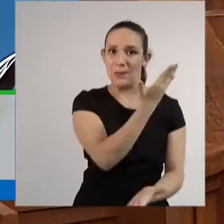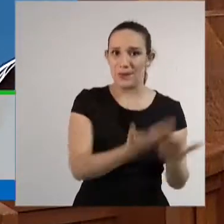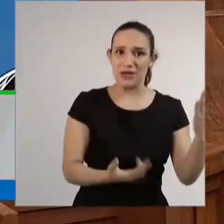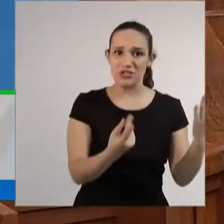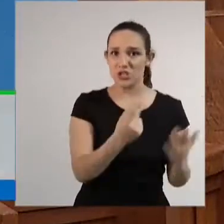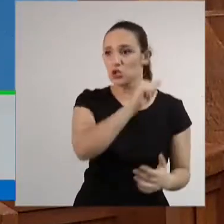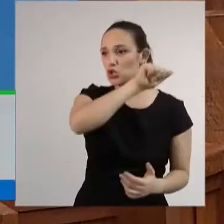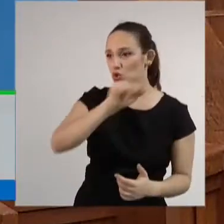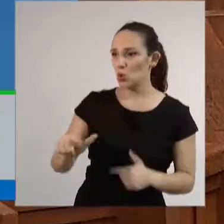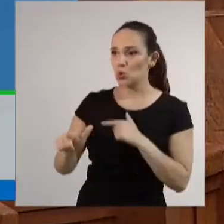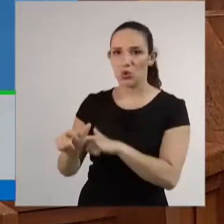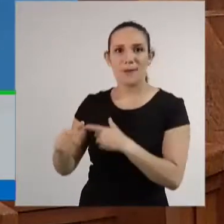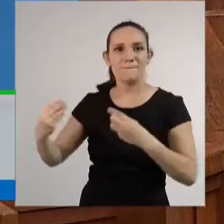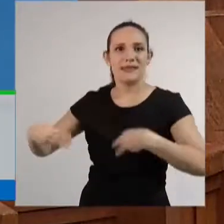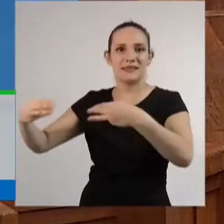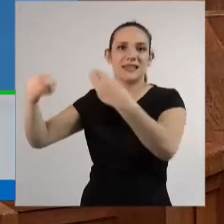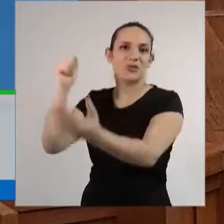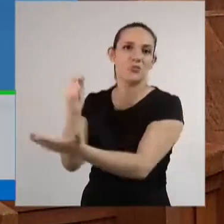tecnologia.